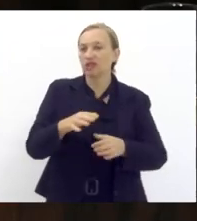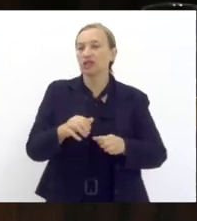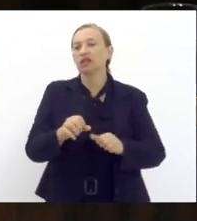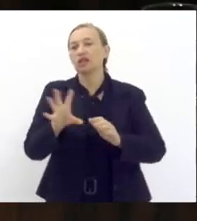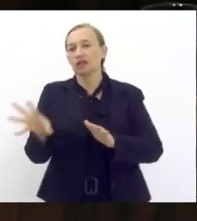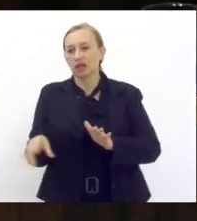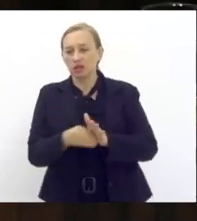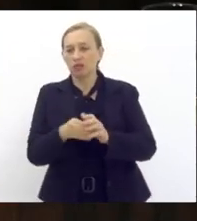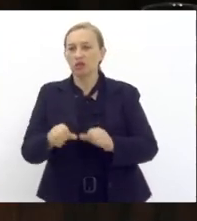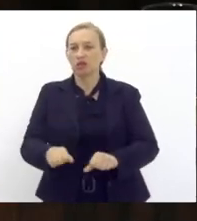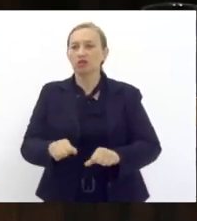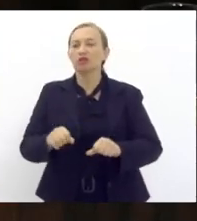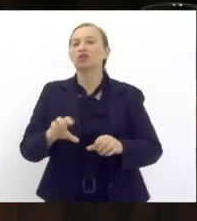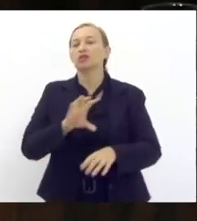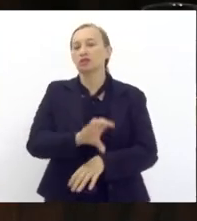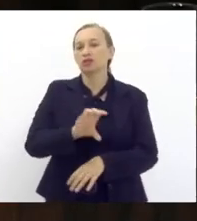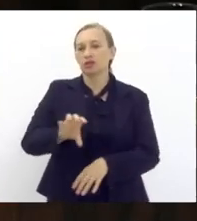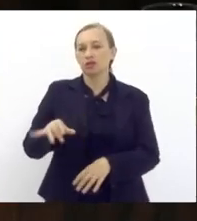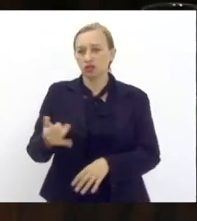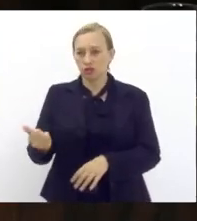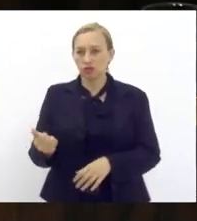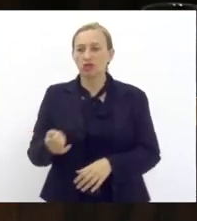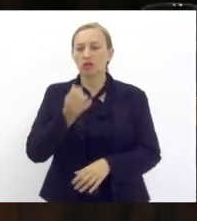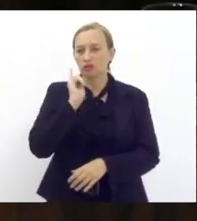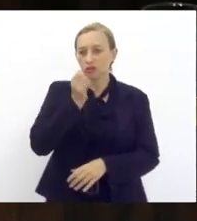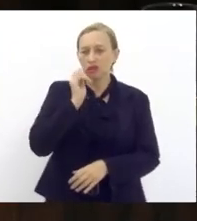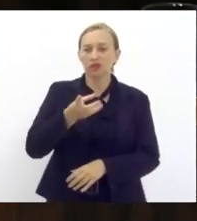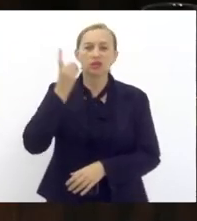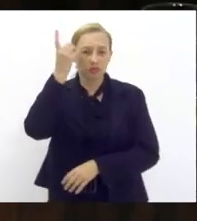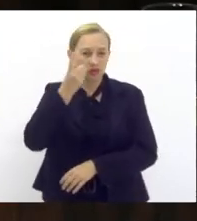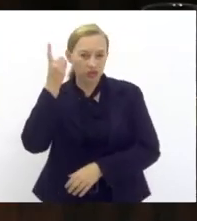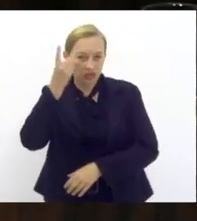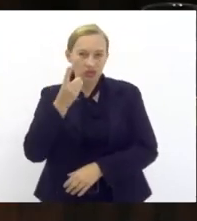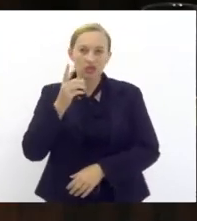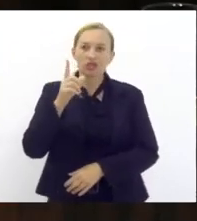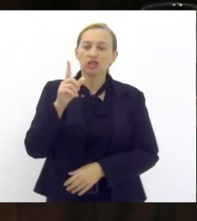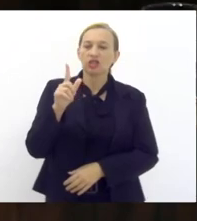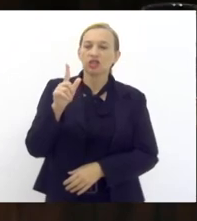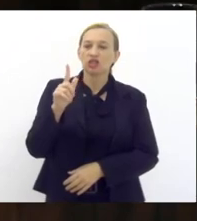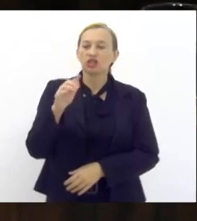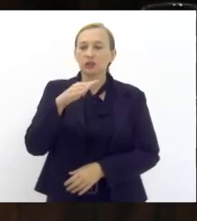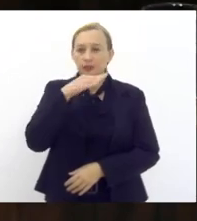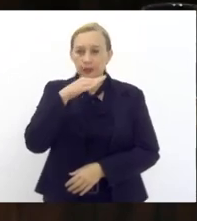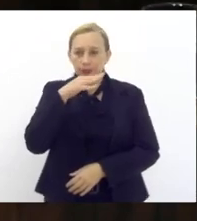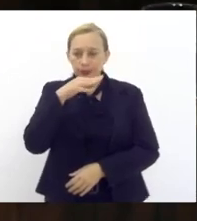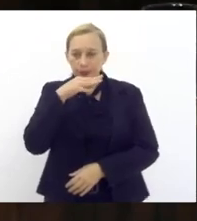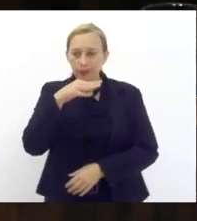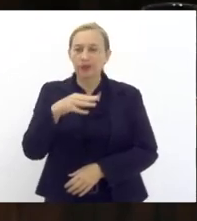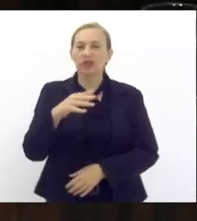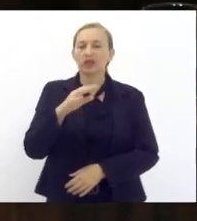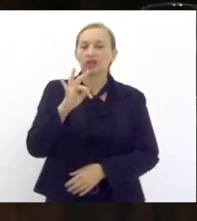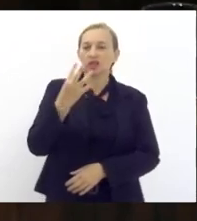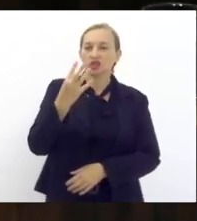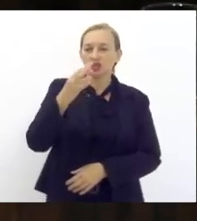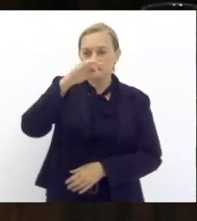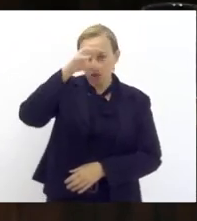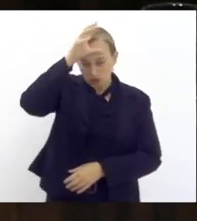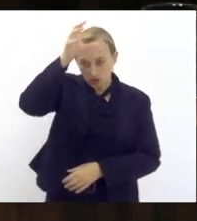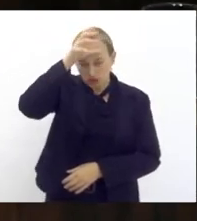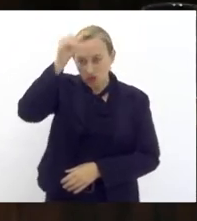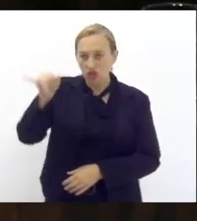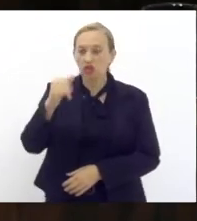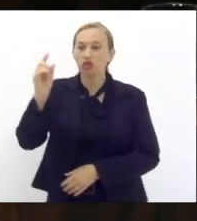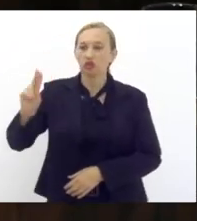emendas da Comissão de Constituição e Justiça. Relatores, deputados Chiquinho da Mangueira, Tia Ju, Dr. Deodalto